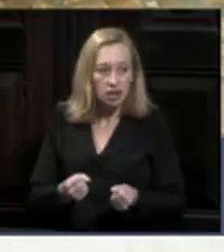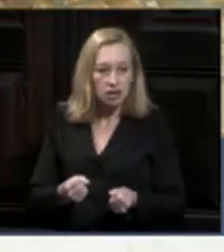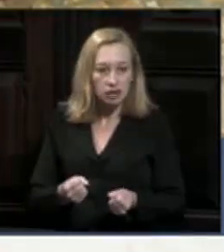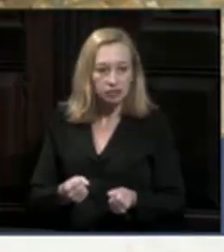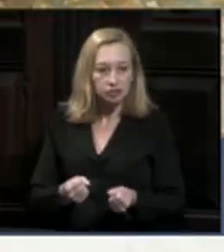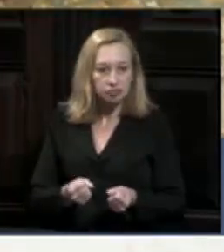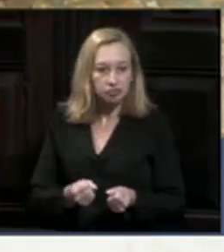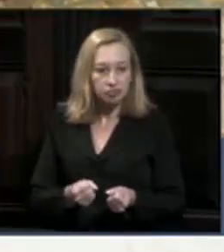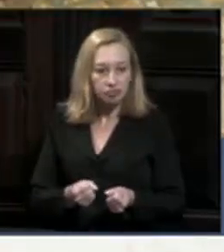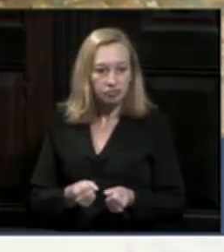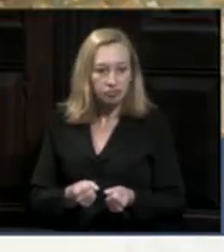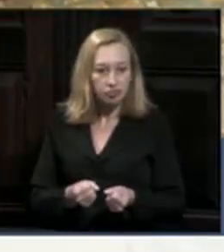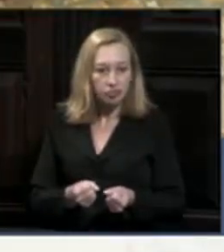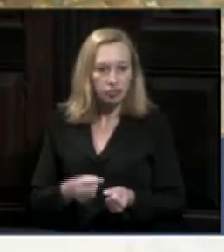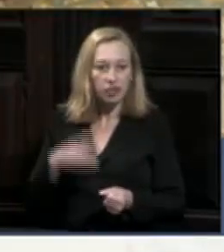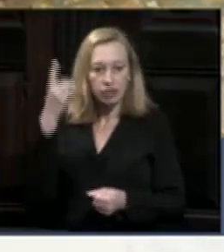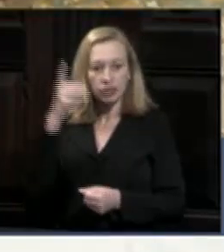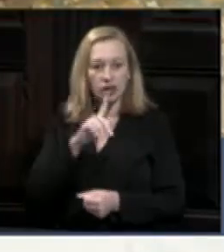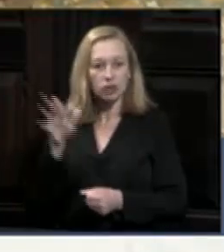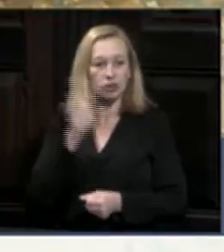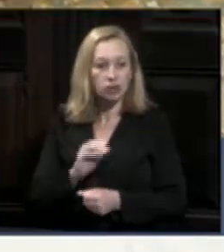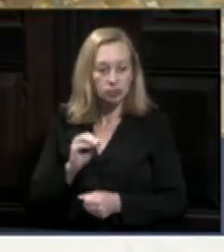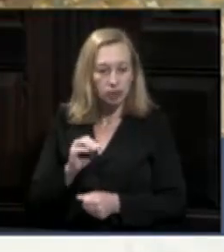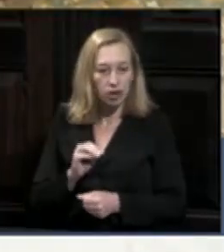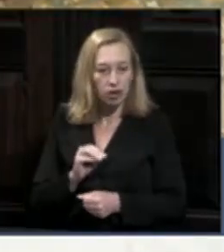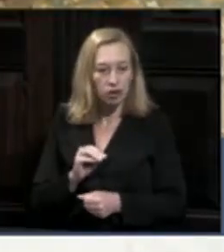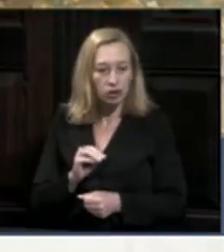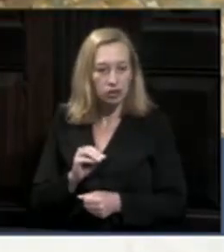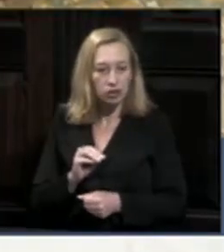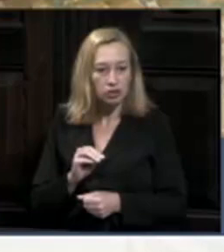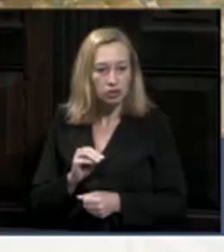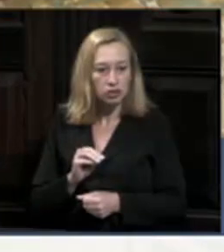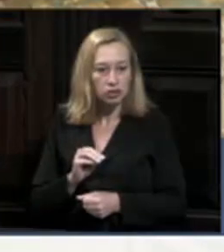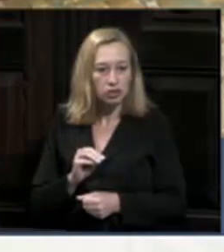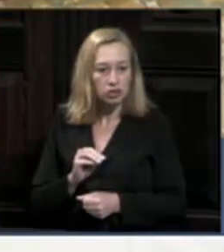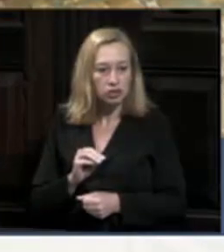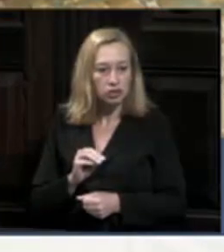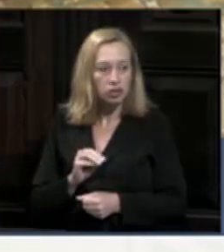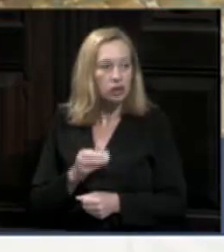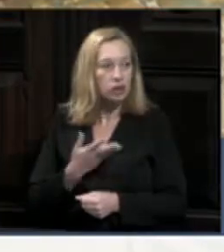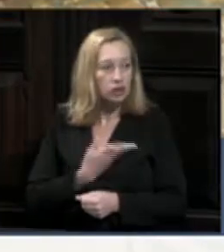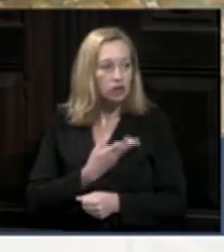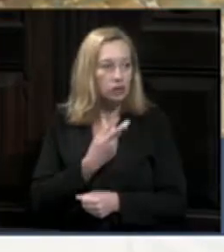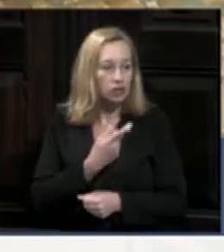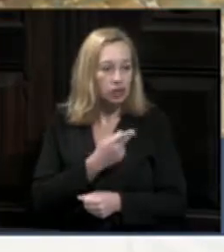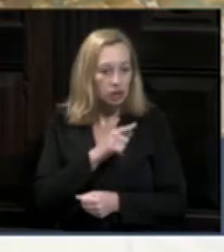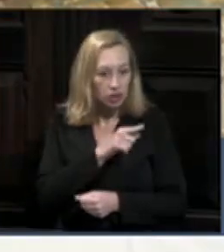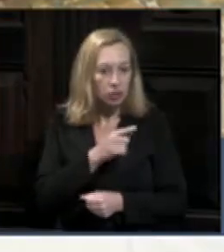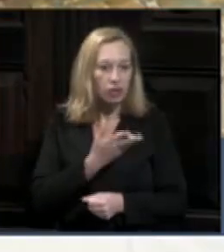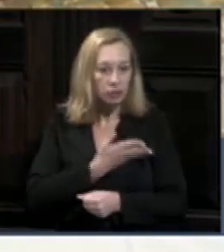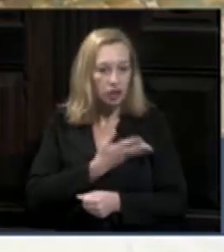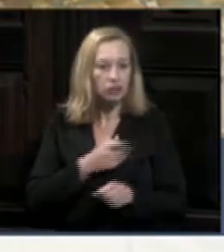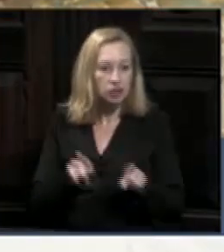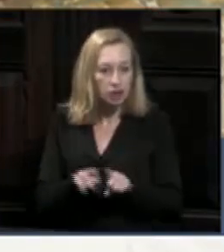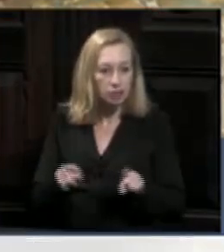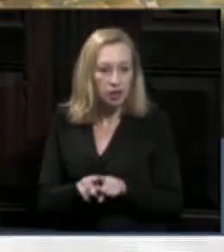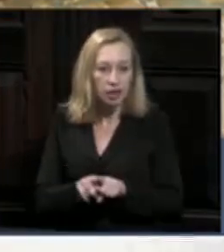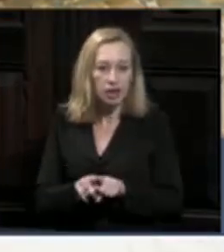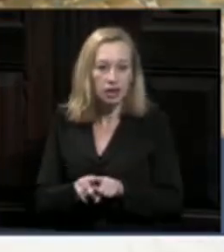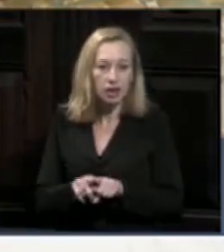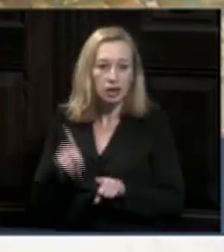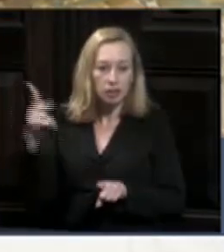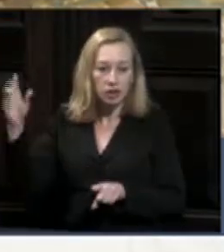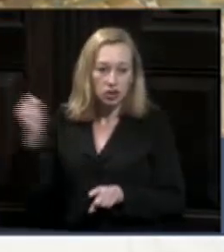tribuna, deputado Luiz Paulo do PSDB, e Vossa Excelência Quadro e deputado do PSOL, aborda o mesmo tema, que é